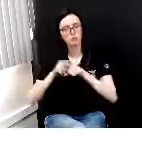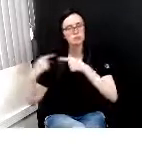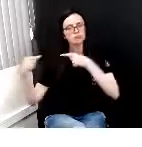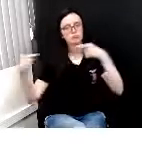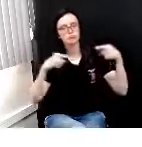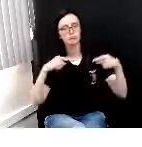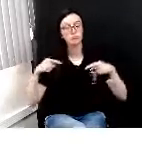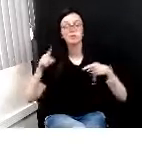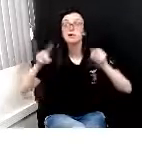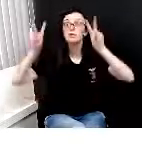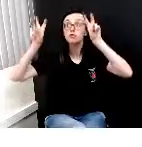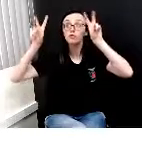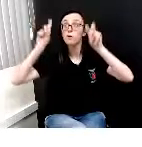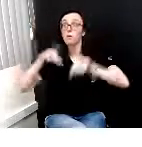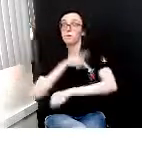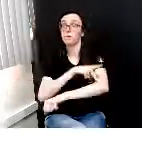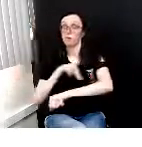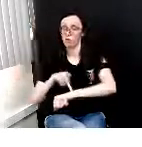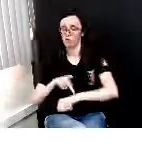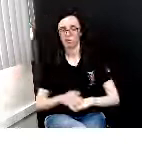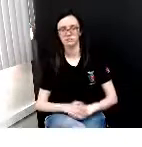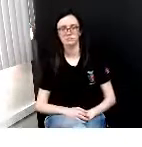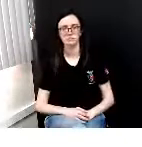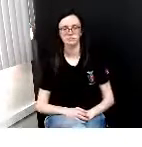se refiram a questões pedagógicas.